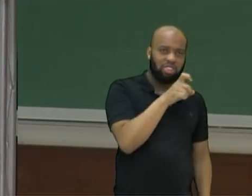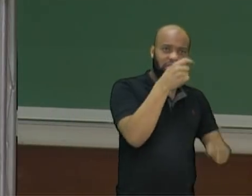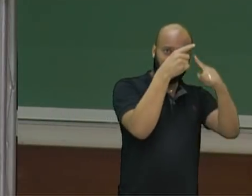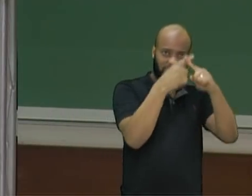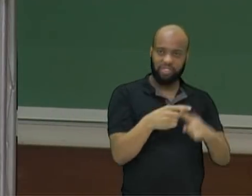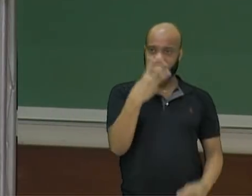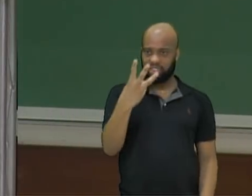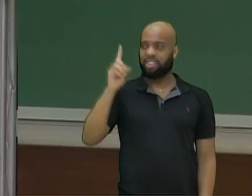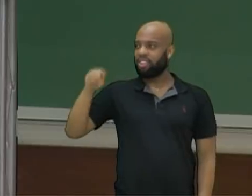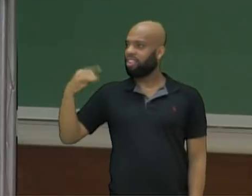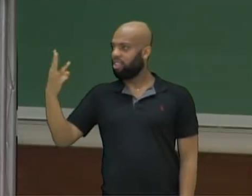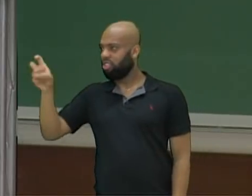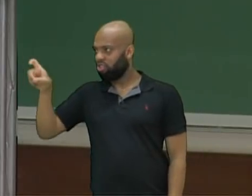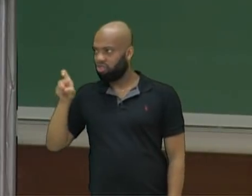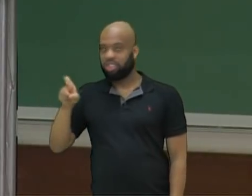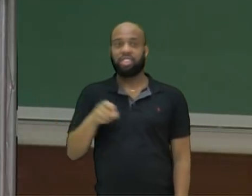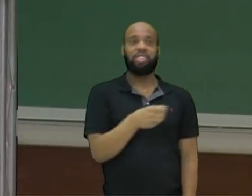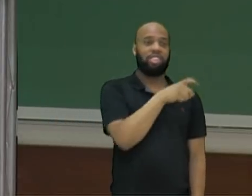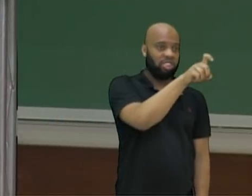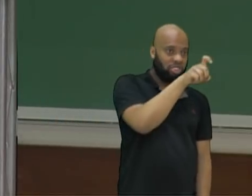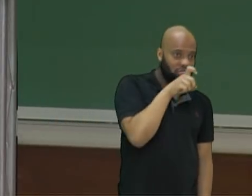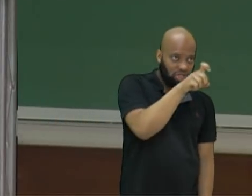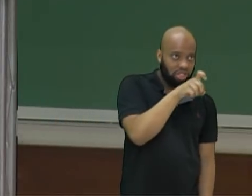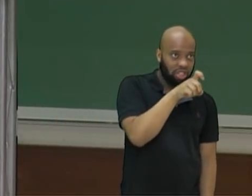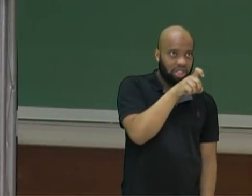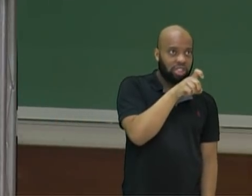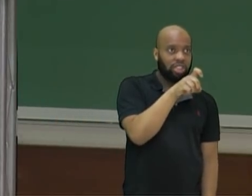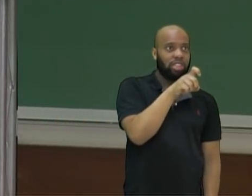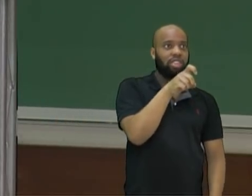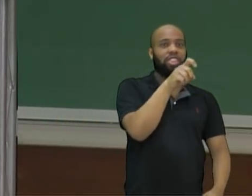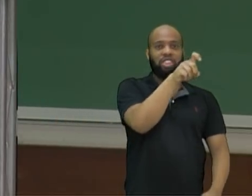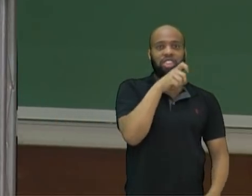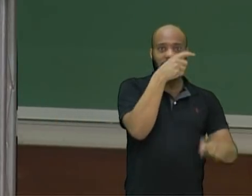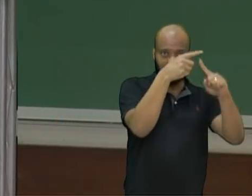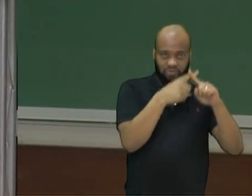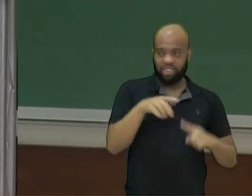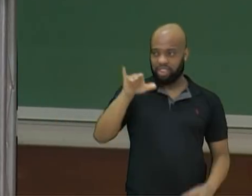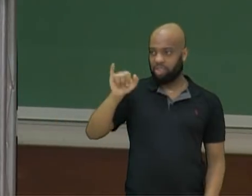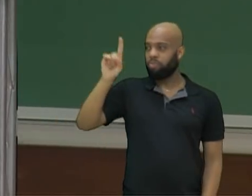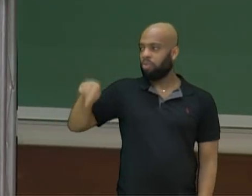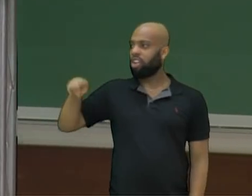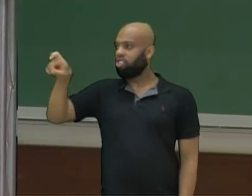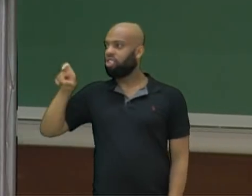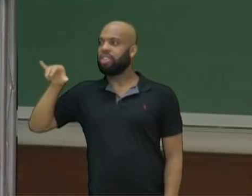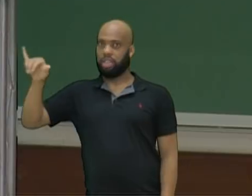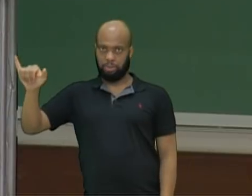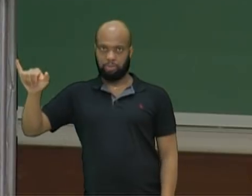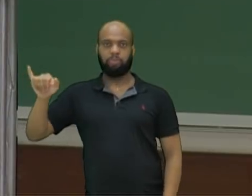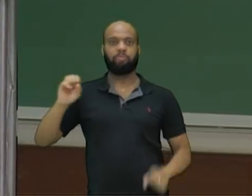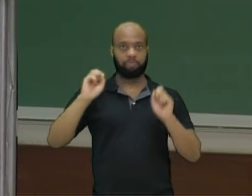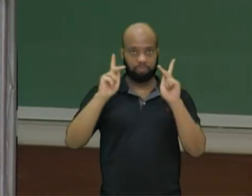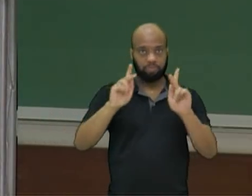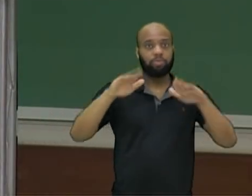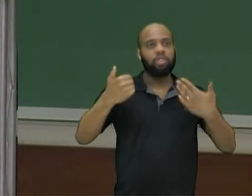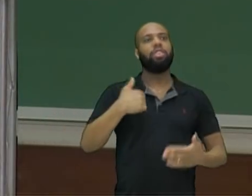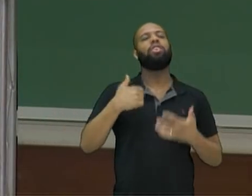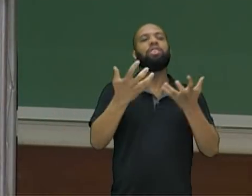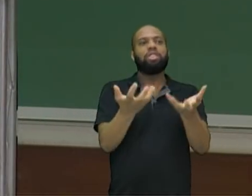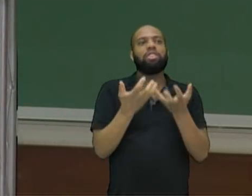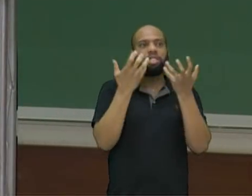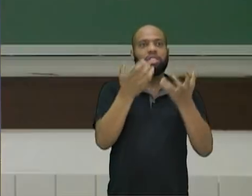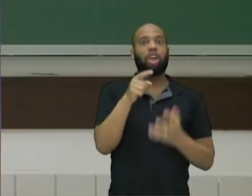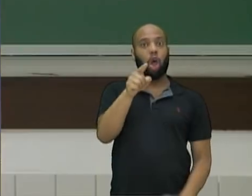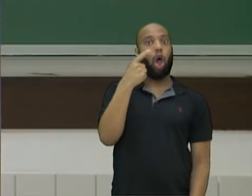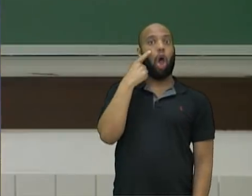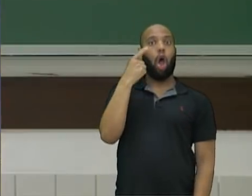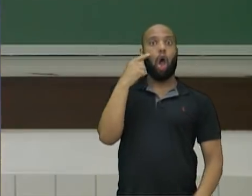vezes 3, 3x. 3 vezes y, x vezes y, xy. Eu quero chamar a